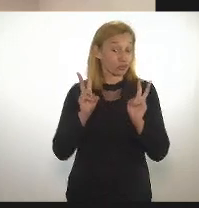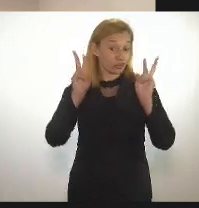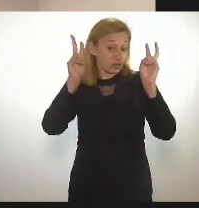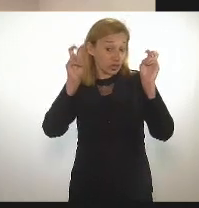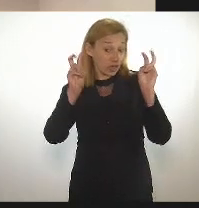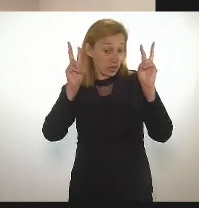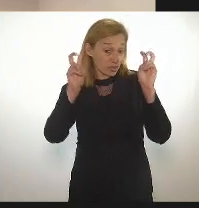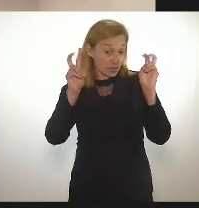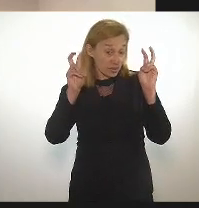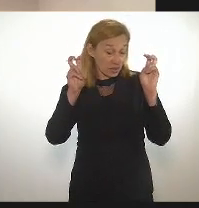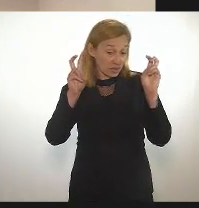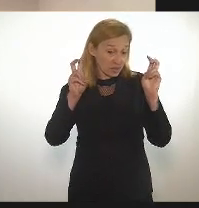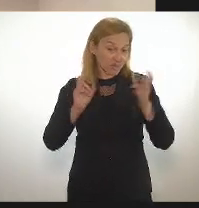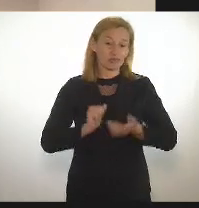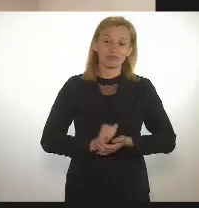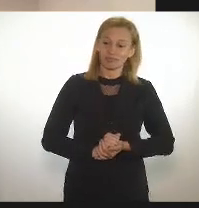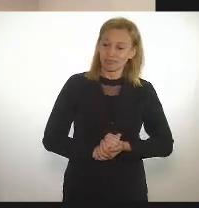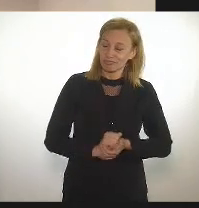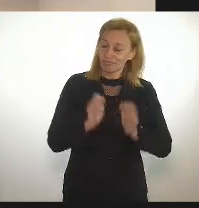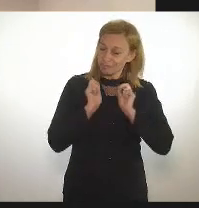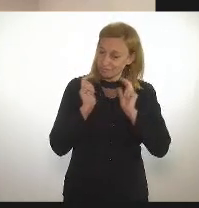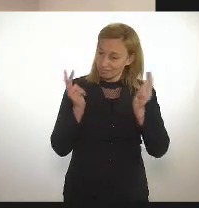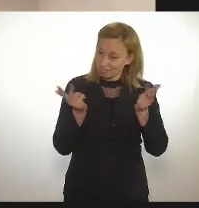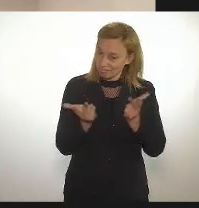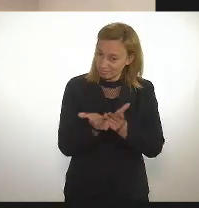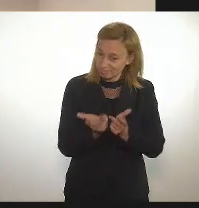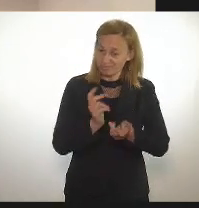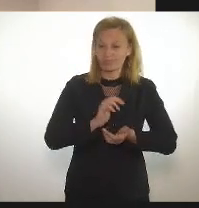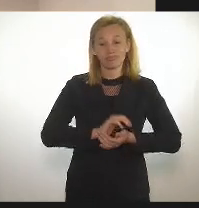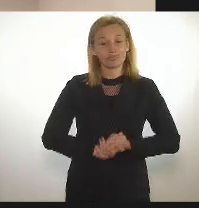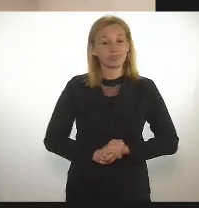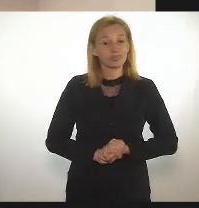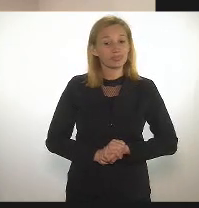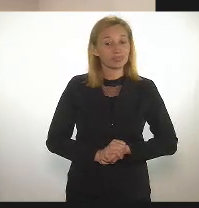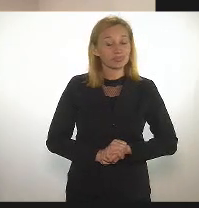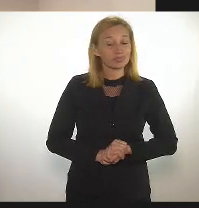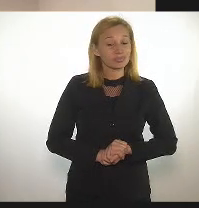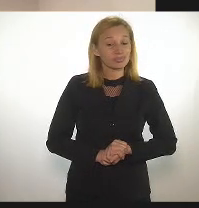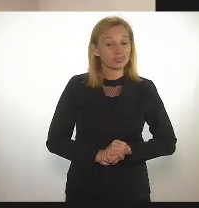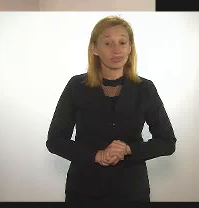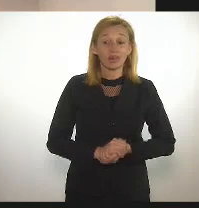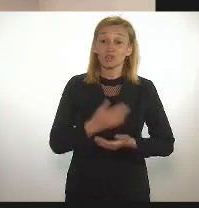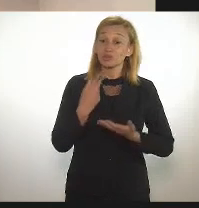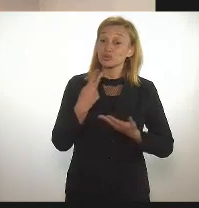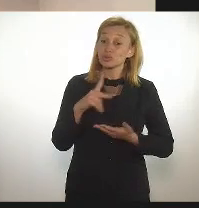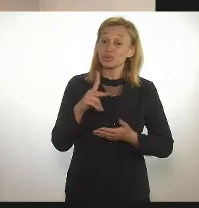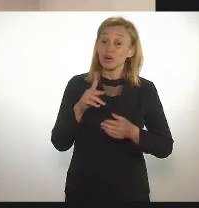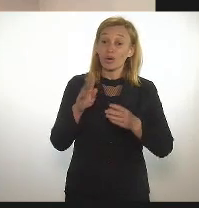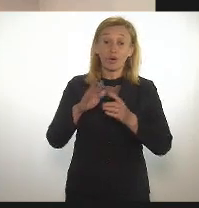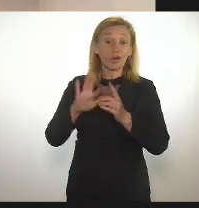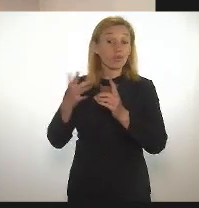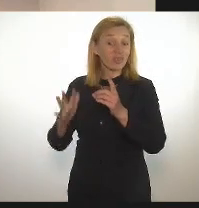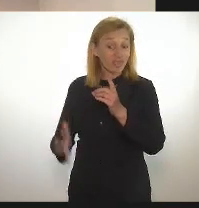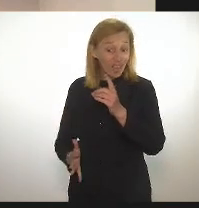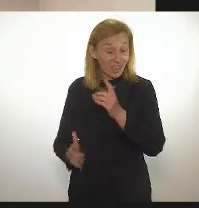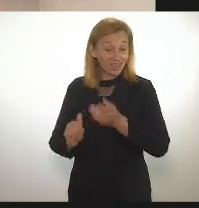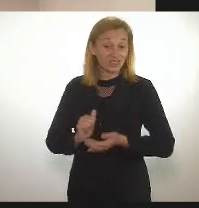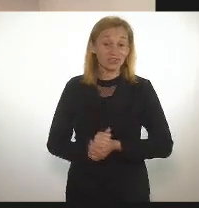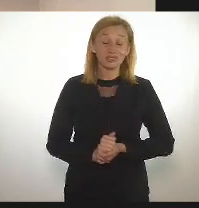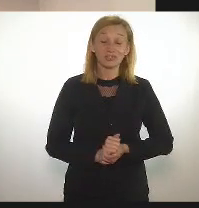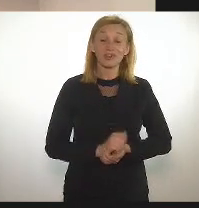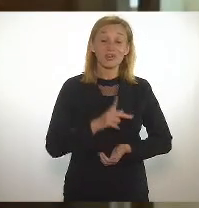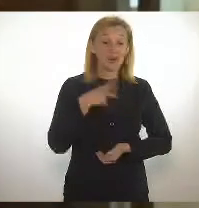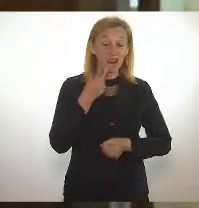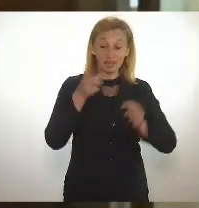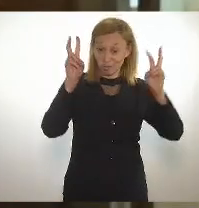que transitam na Assembleia Legislativa. E, em sua homenagem, vou discursar sobre